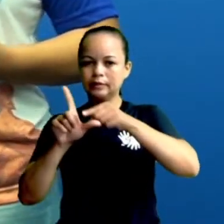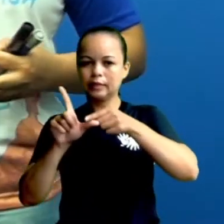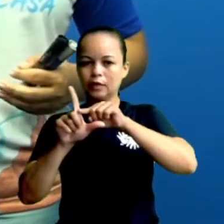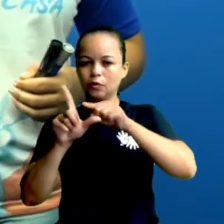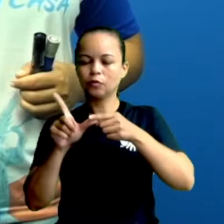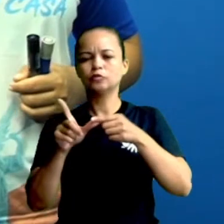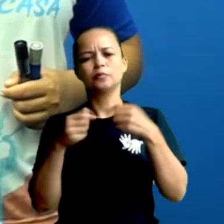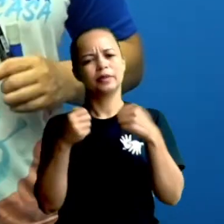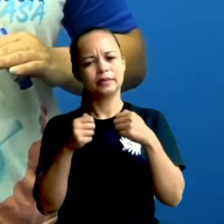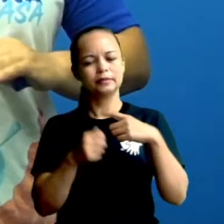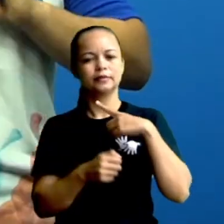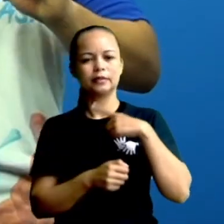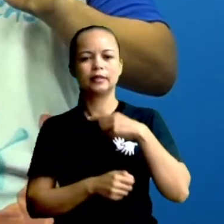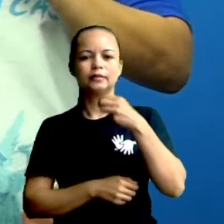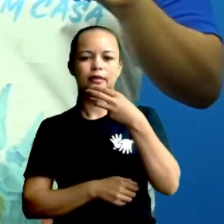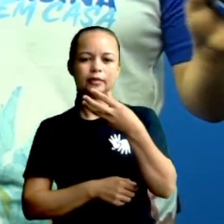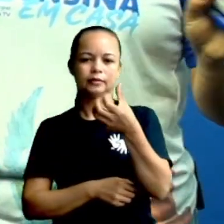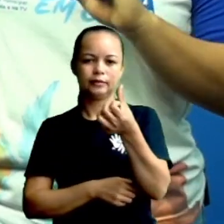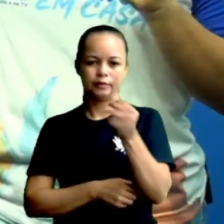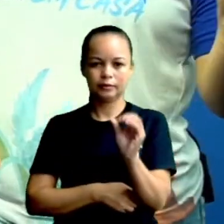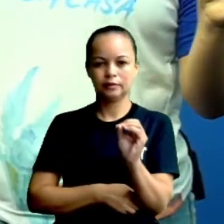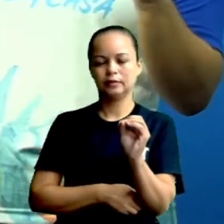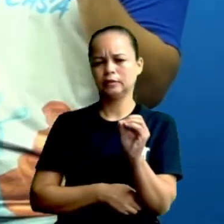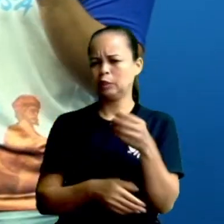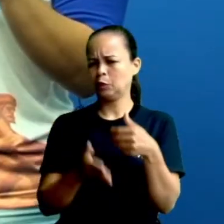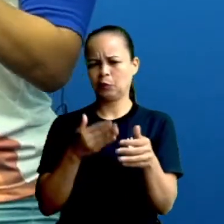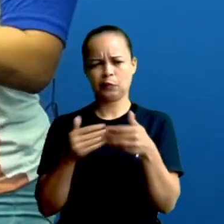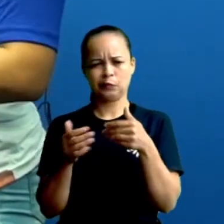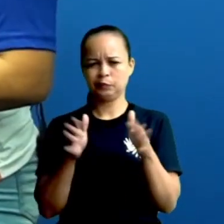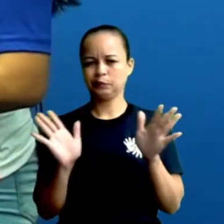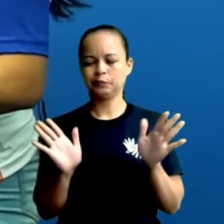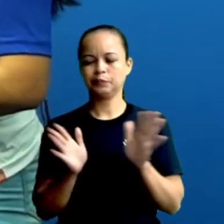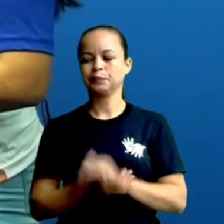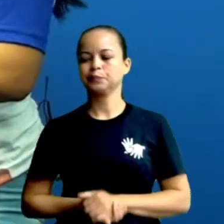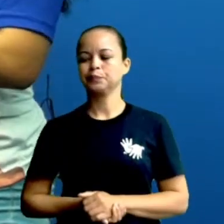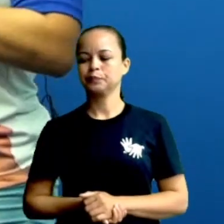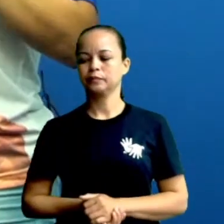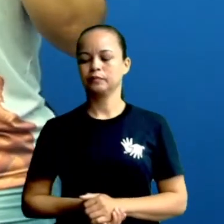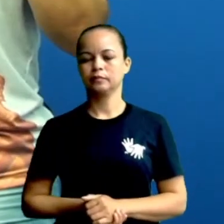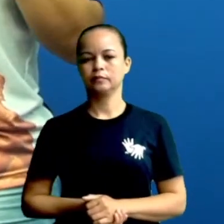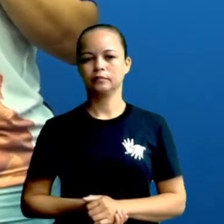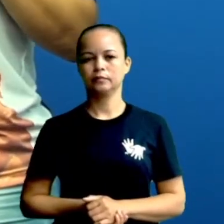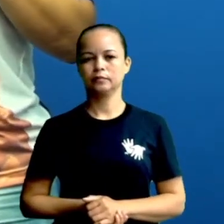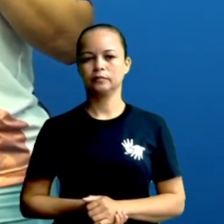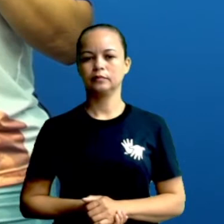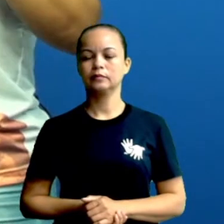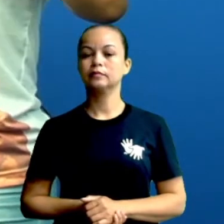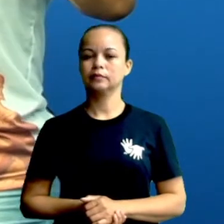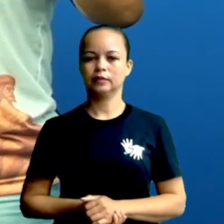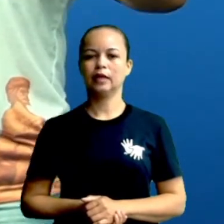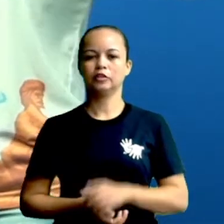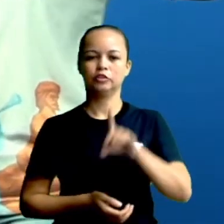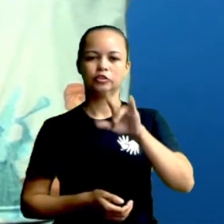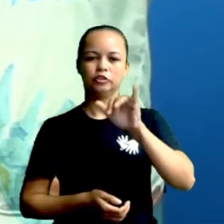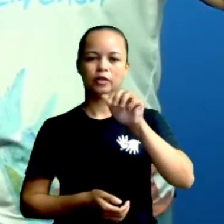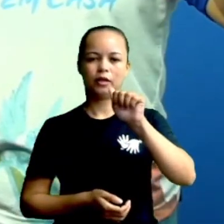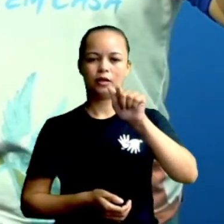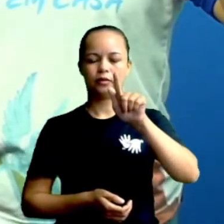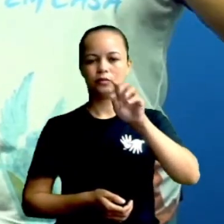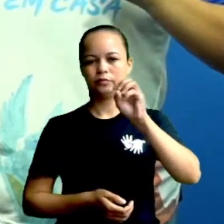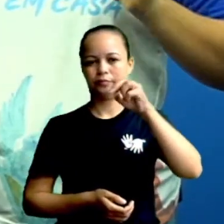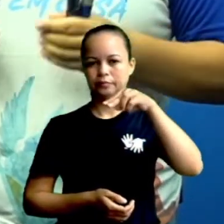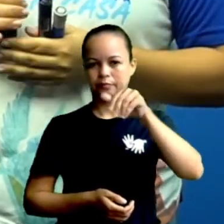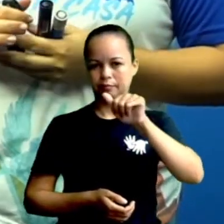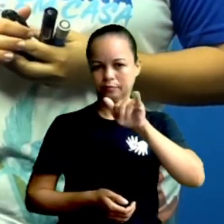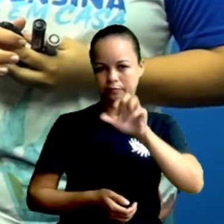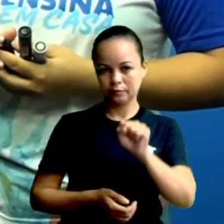dar 360, tá certo? De qualquer polígono, tá? E as diagonais? As